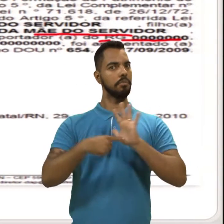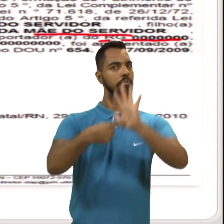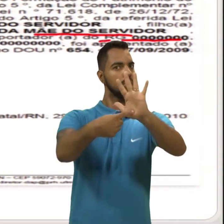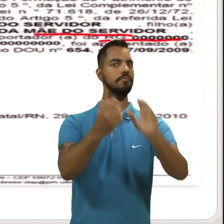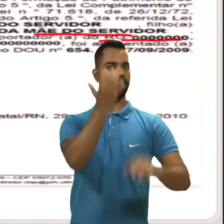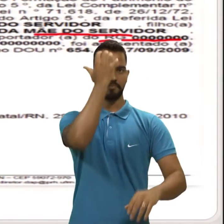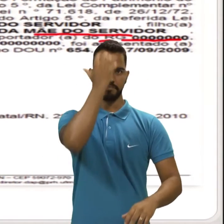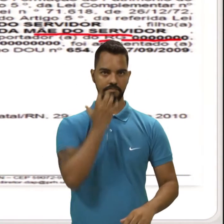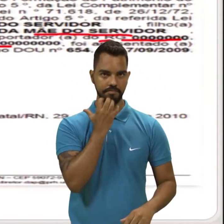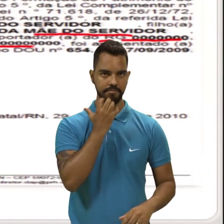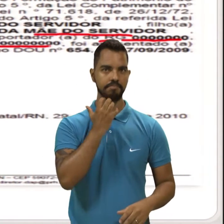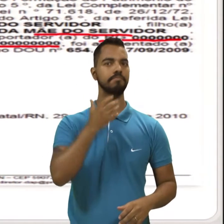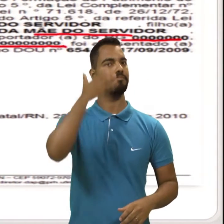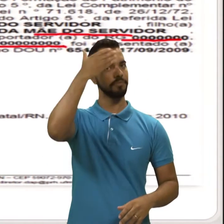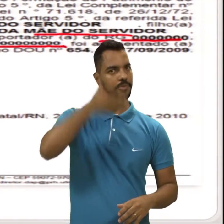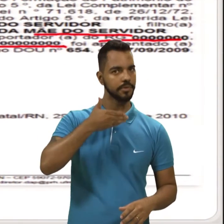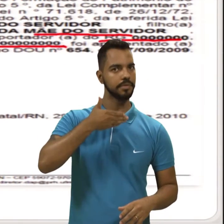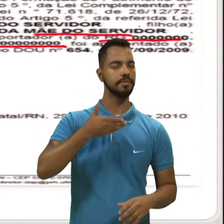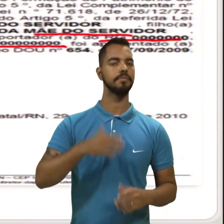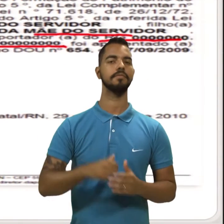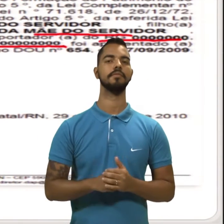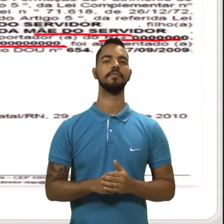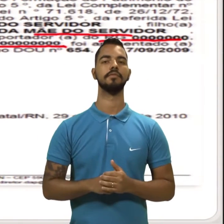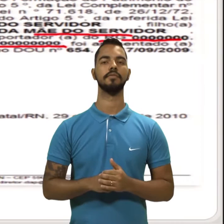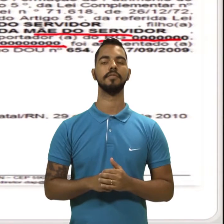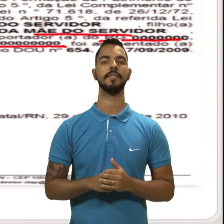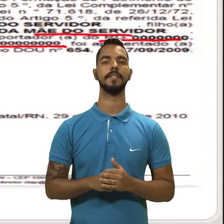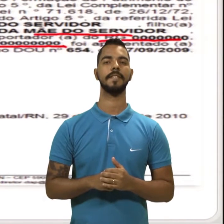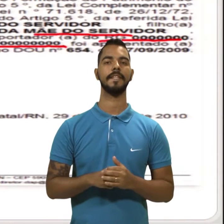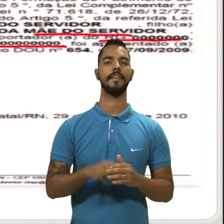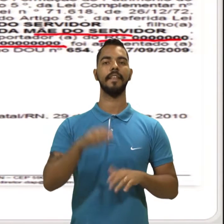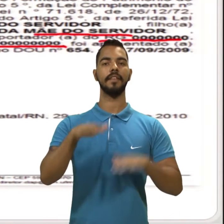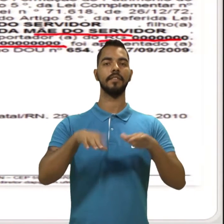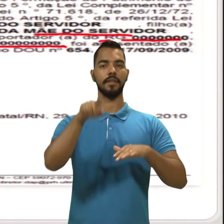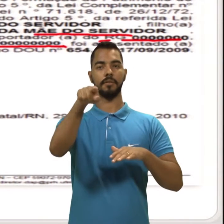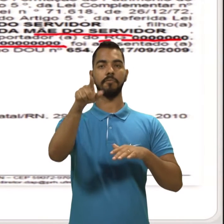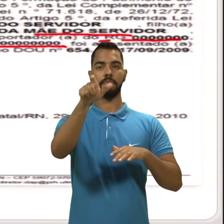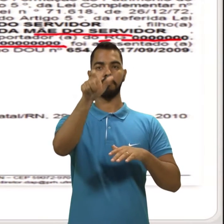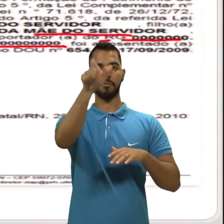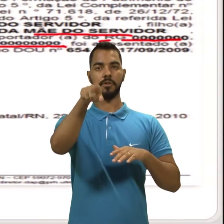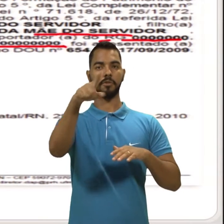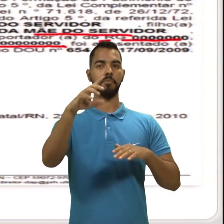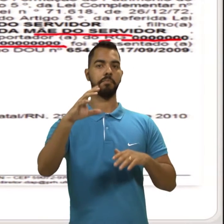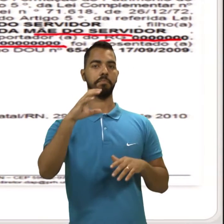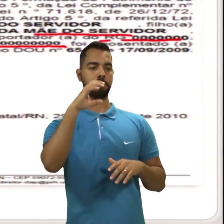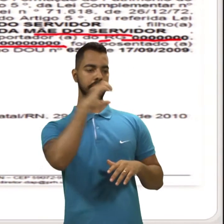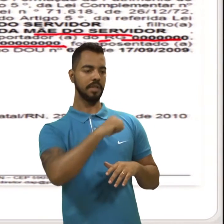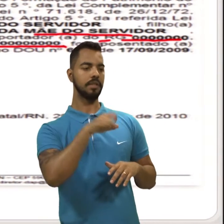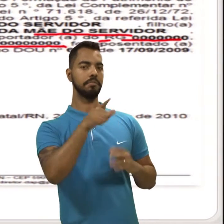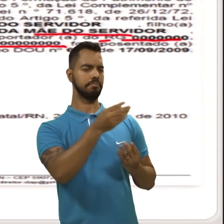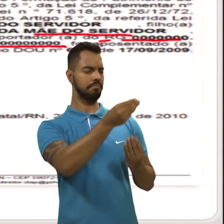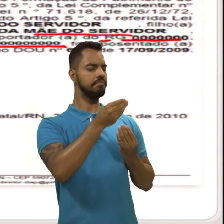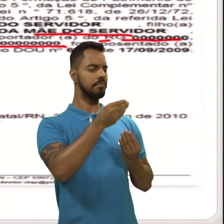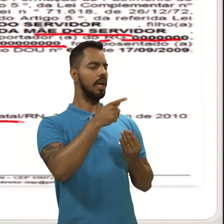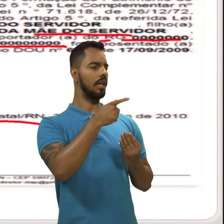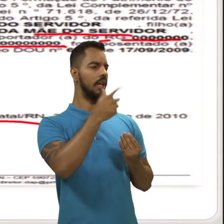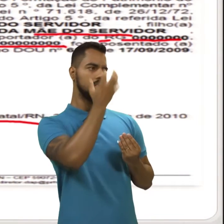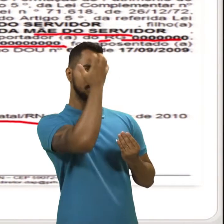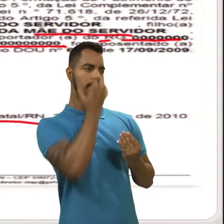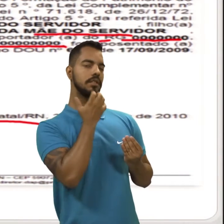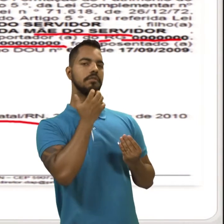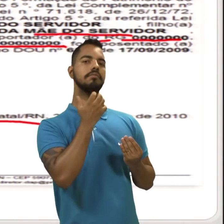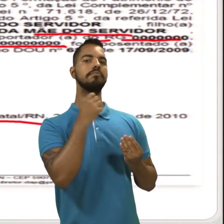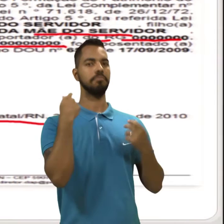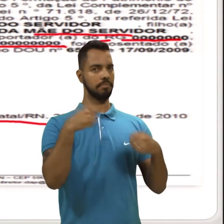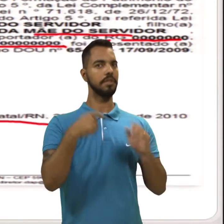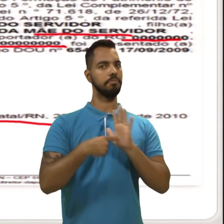as informações, para quem possa ir buscar no final, o